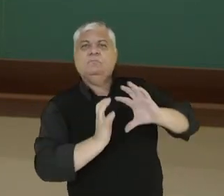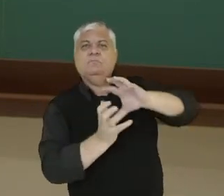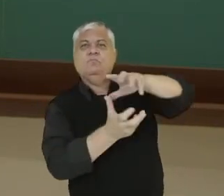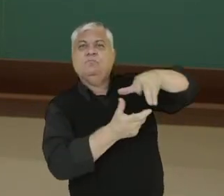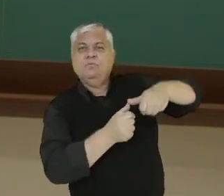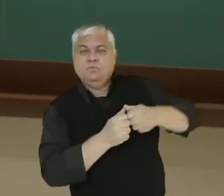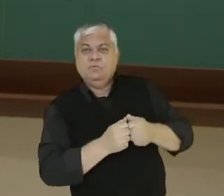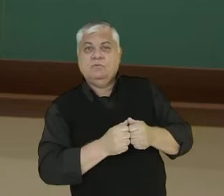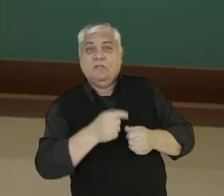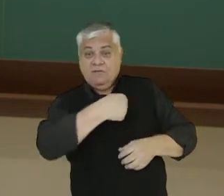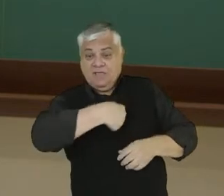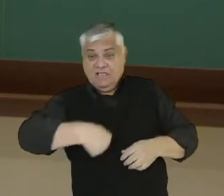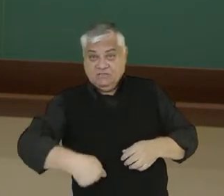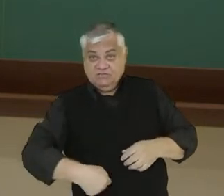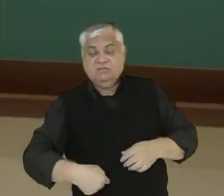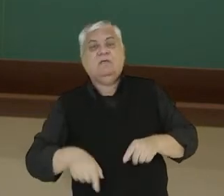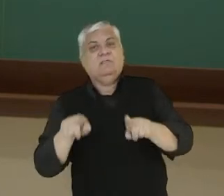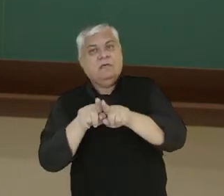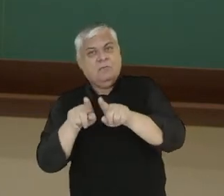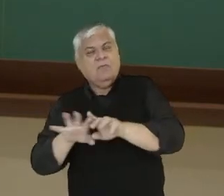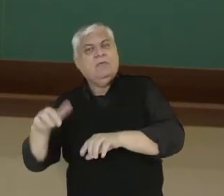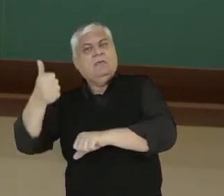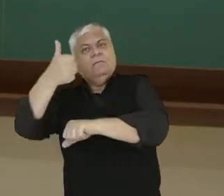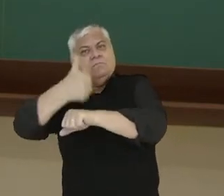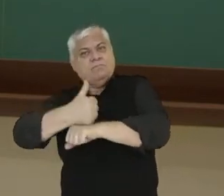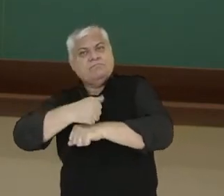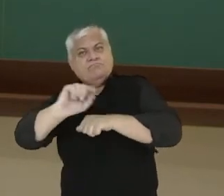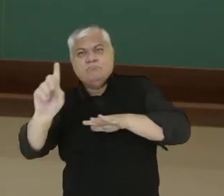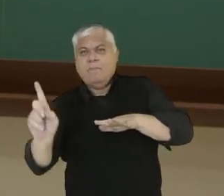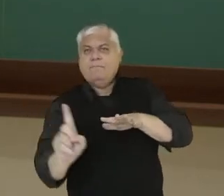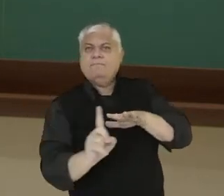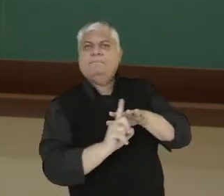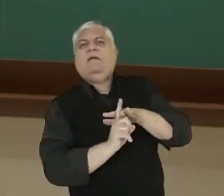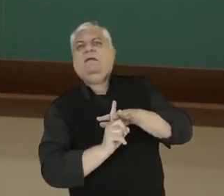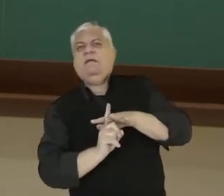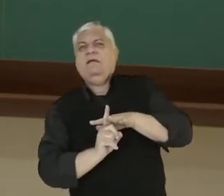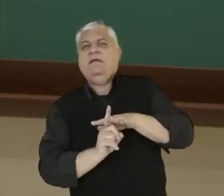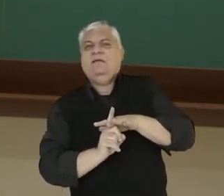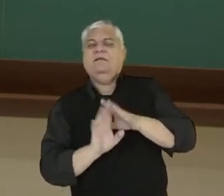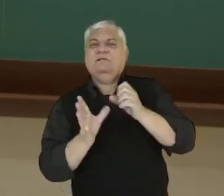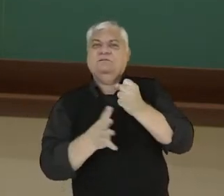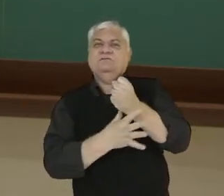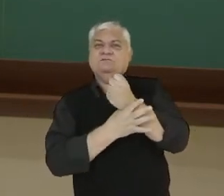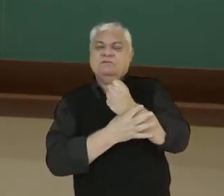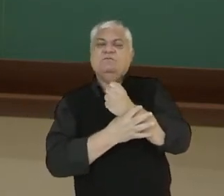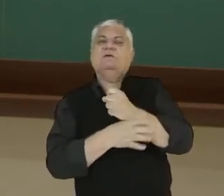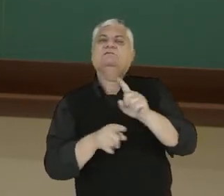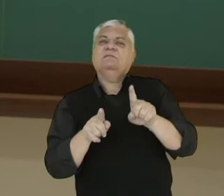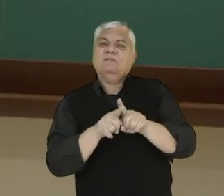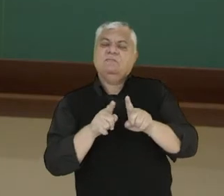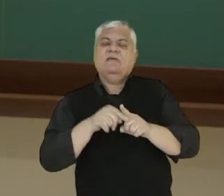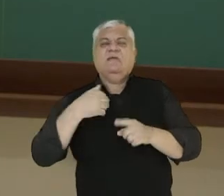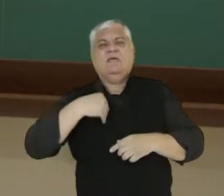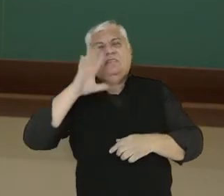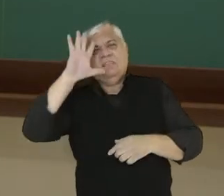né, da China, sendo uma potência mundial, de participar do Conselho de Segurança e das decisões estratégicas do